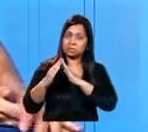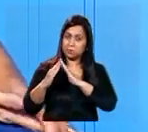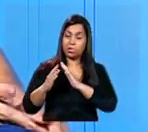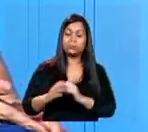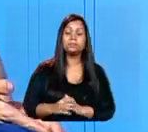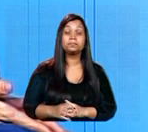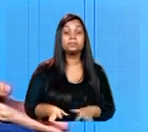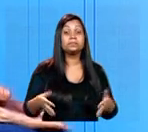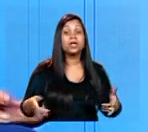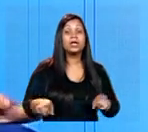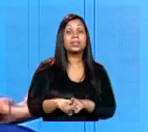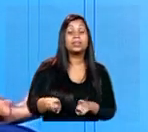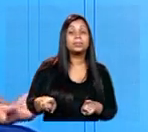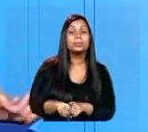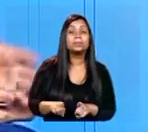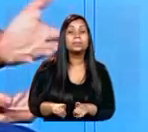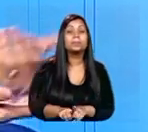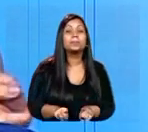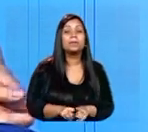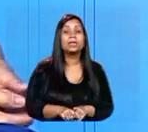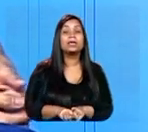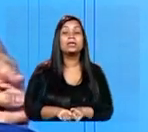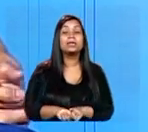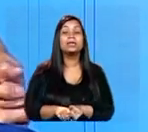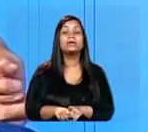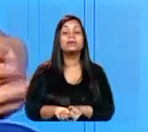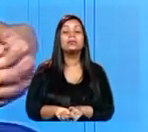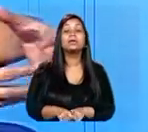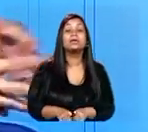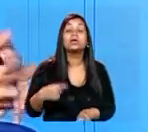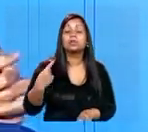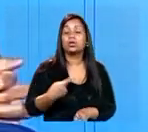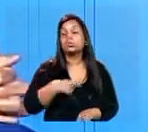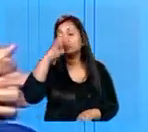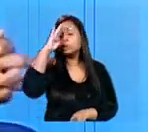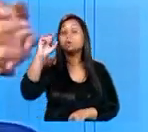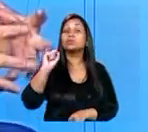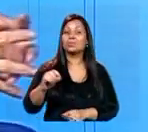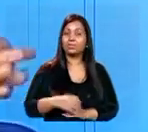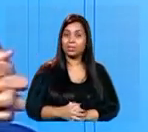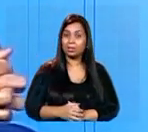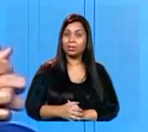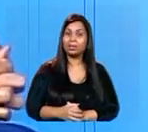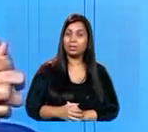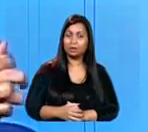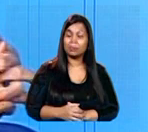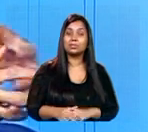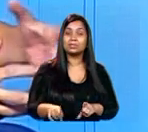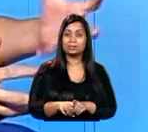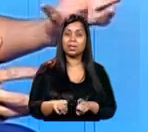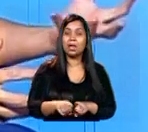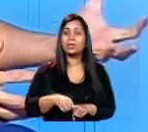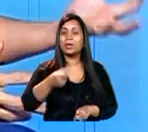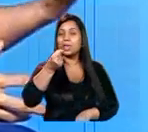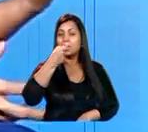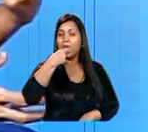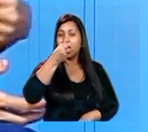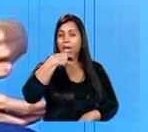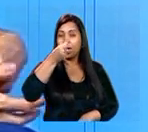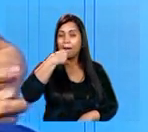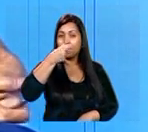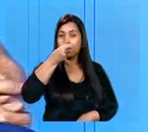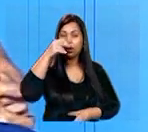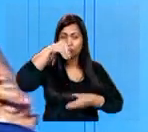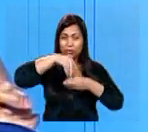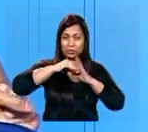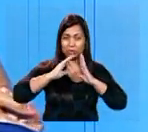da assistência domiciliar. E nós fazemos também a parte, que é um dos serviços prioritários, que seria a parte de administrar